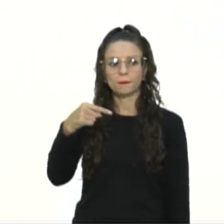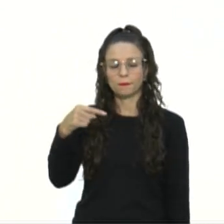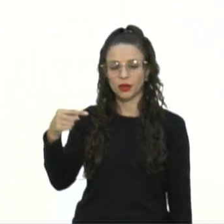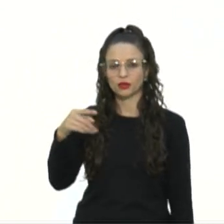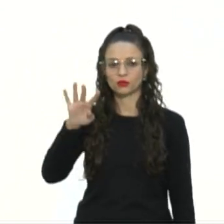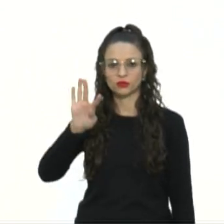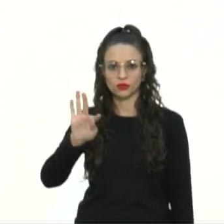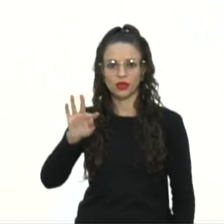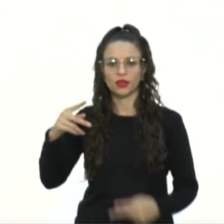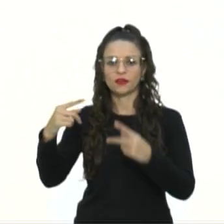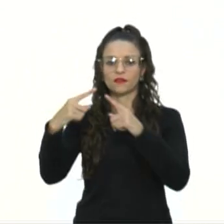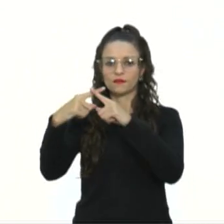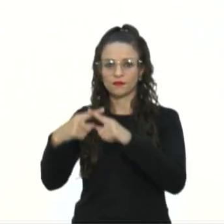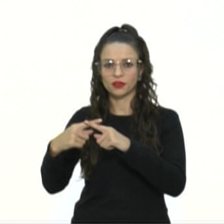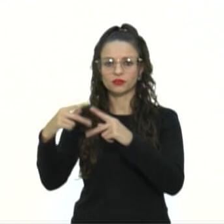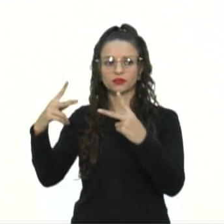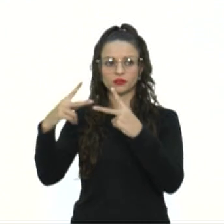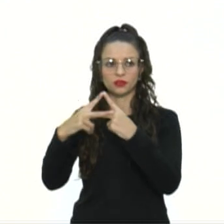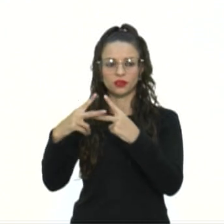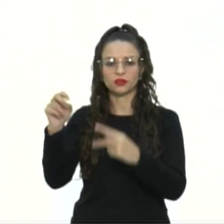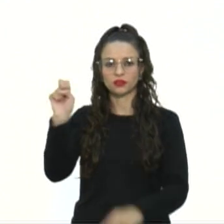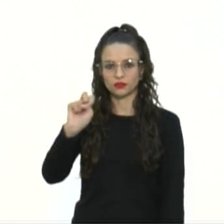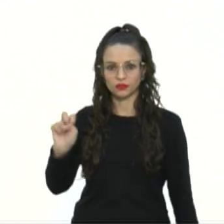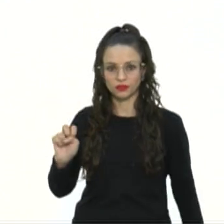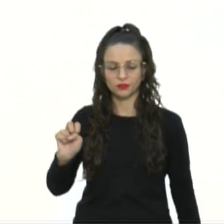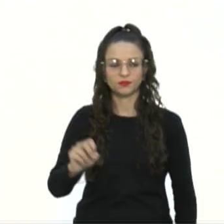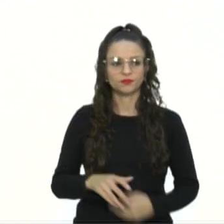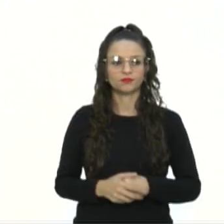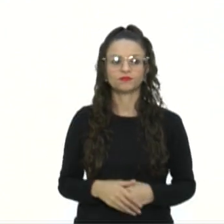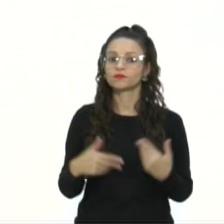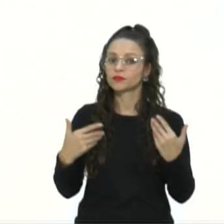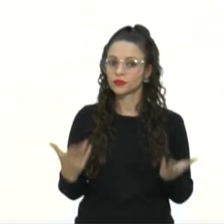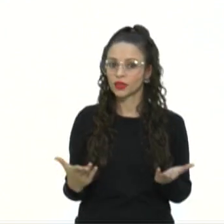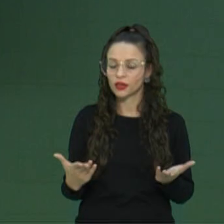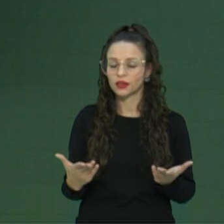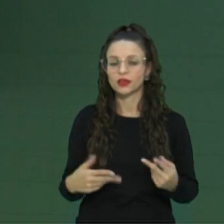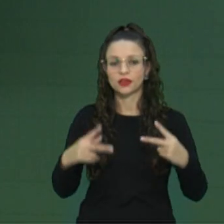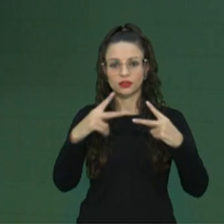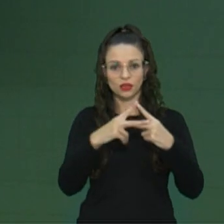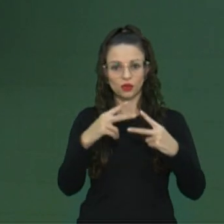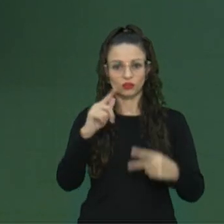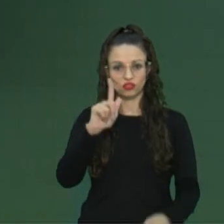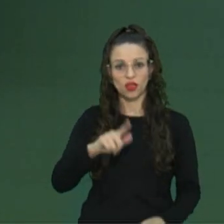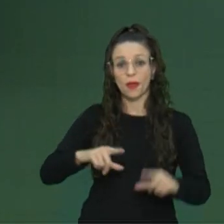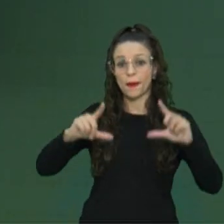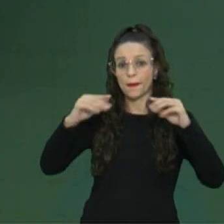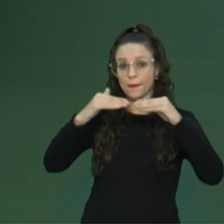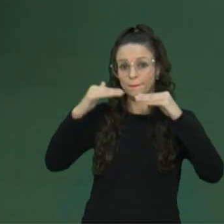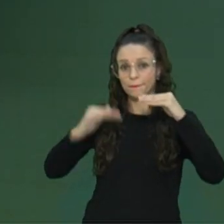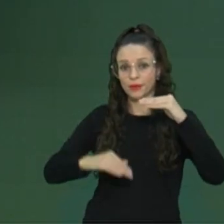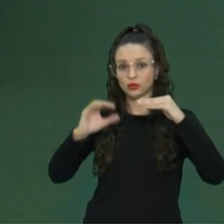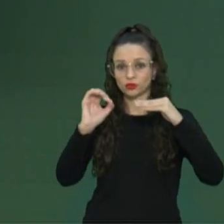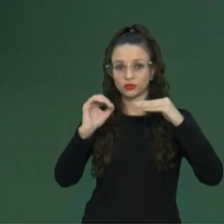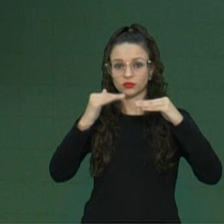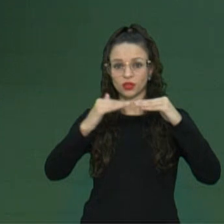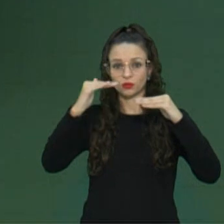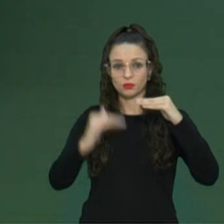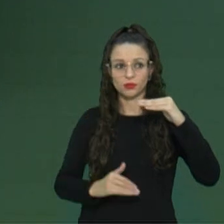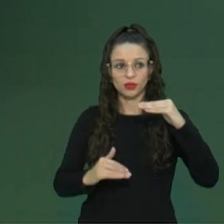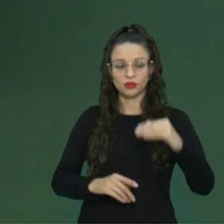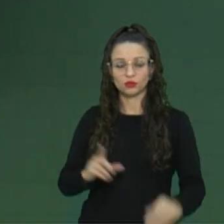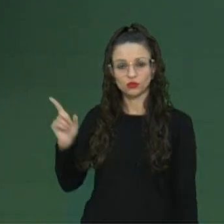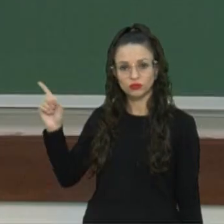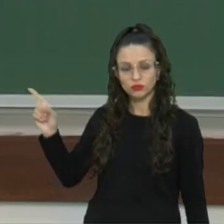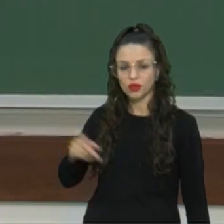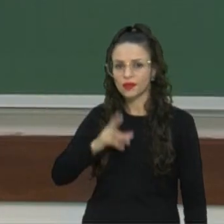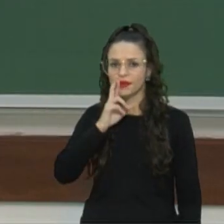menos temperatura vezes a variação de entropia. E aí, se o ΔG for menor do que zero, ou seja, nessa continha